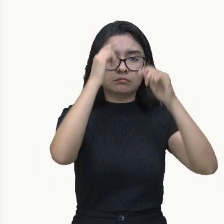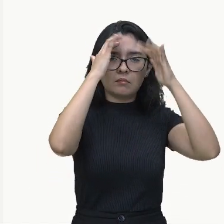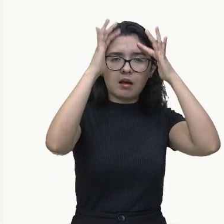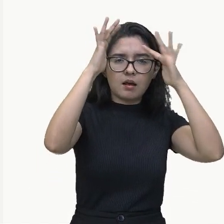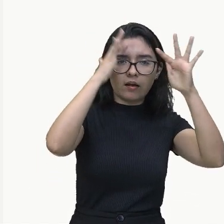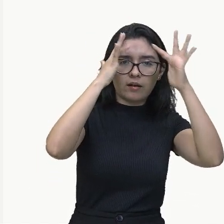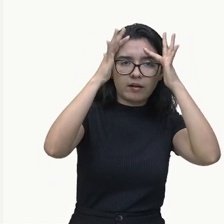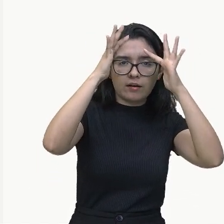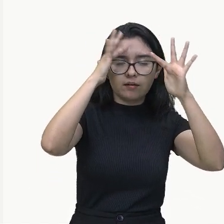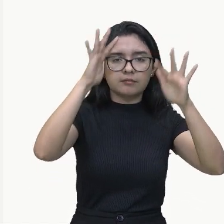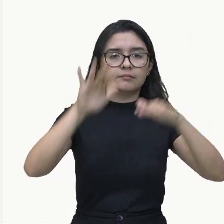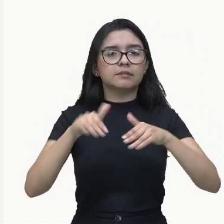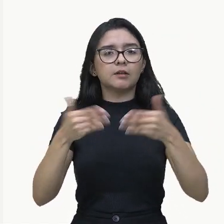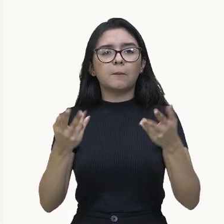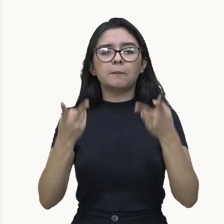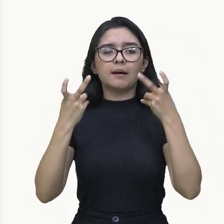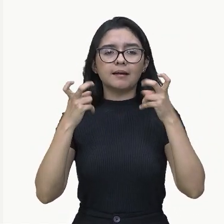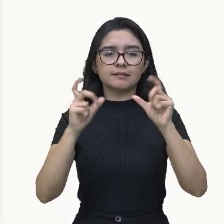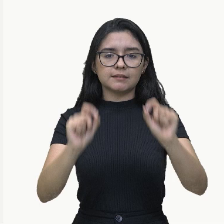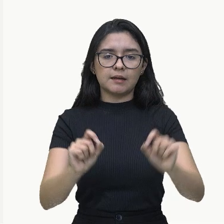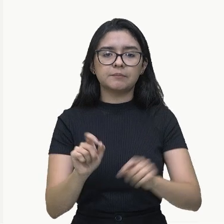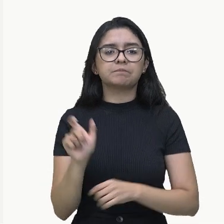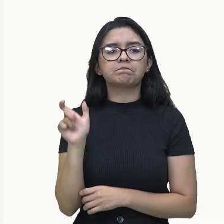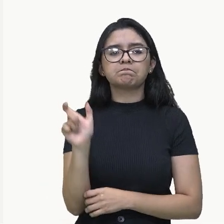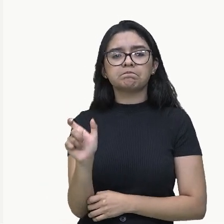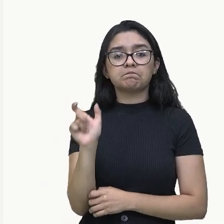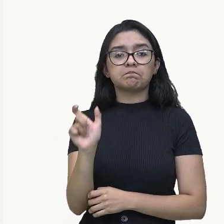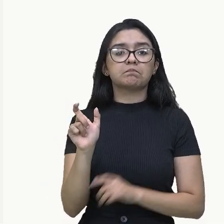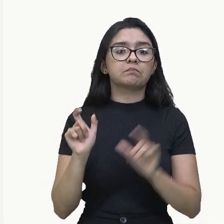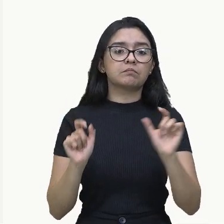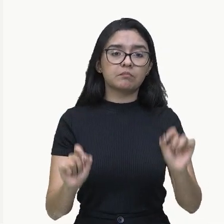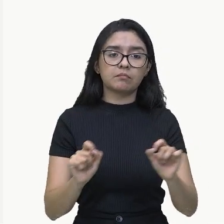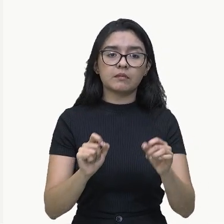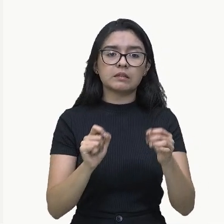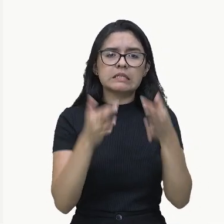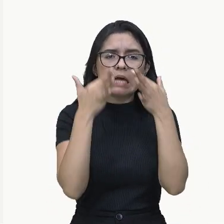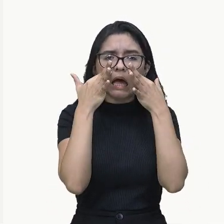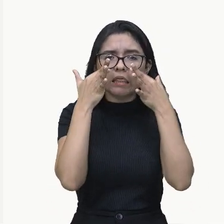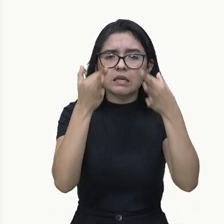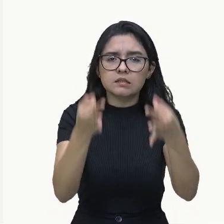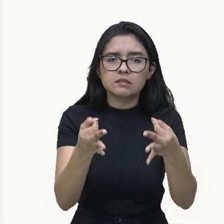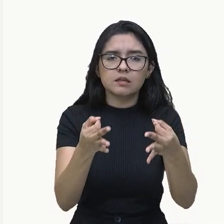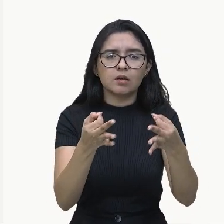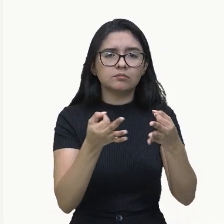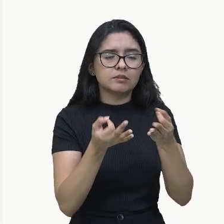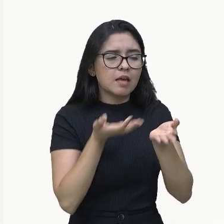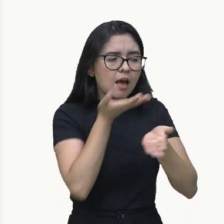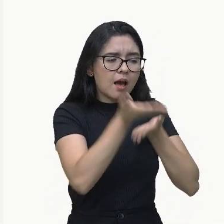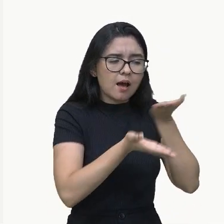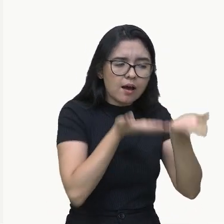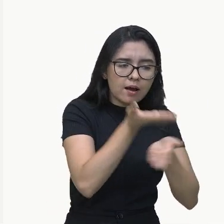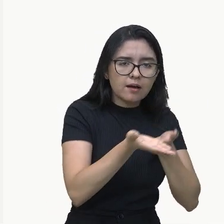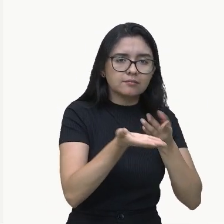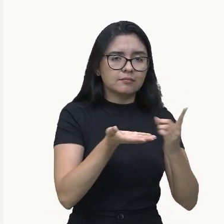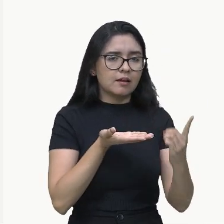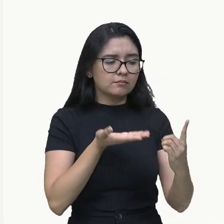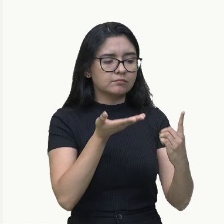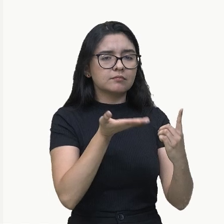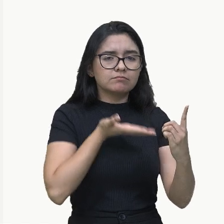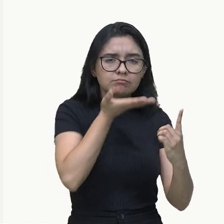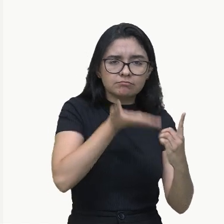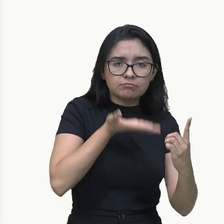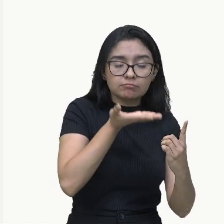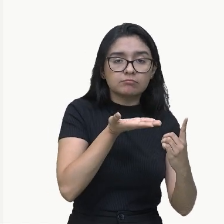pensamento então observem a expressão dessa atenção desse zelo certo